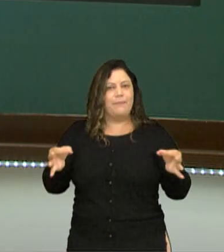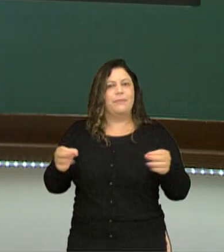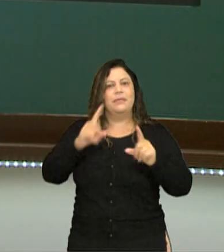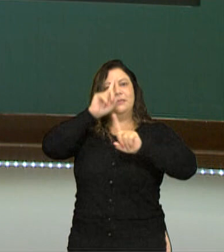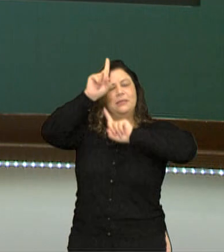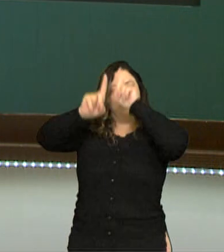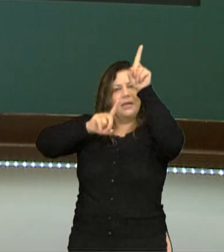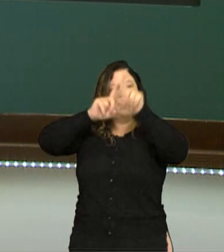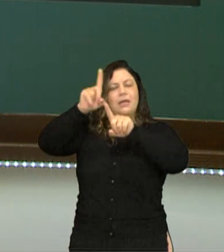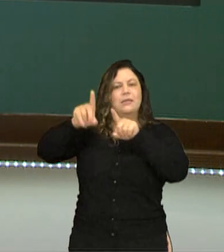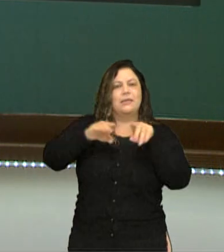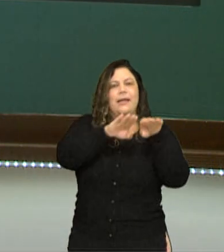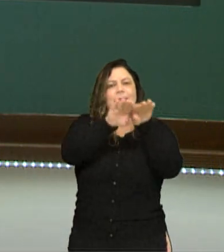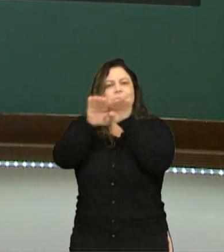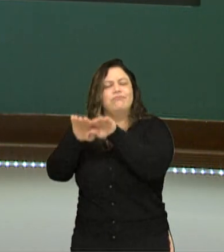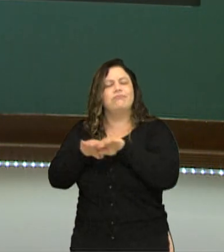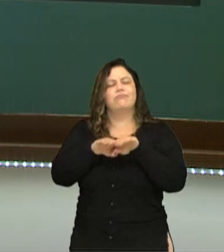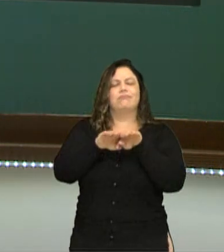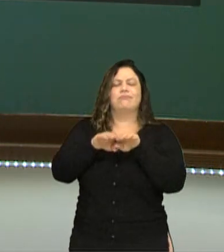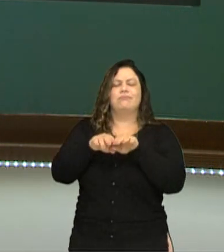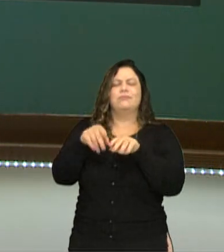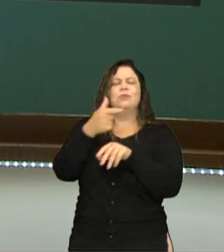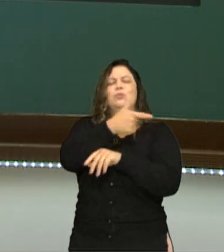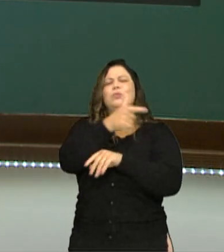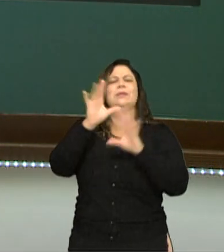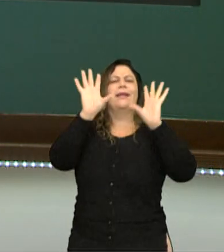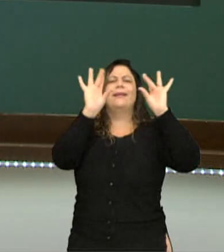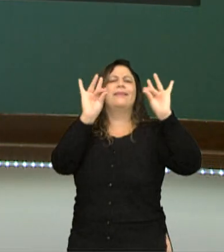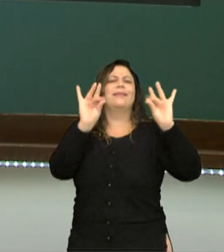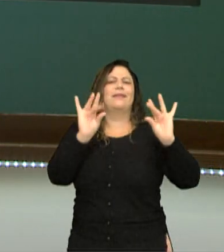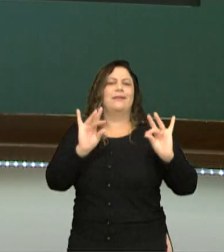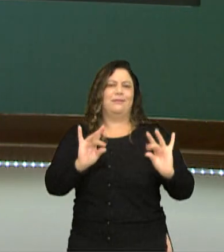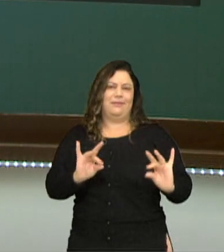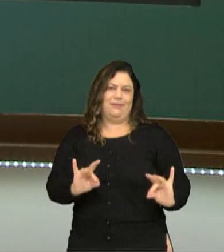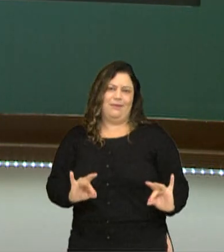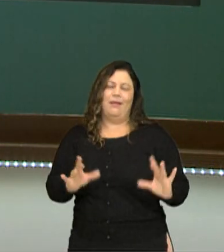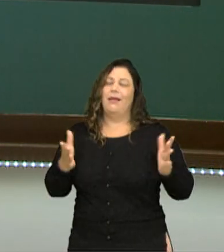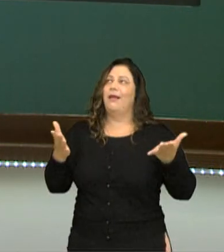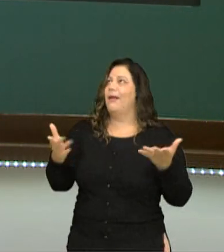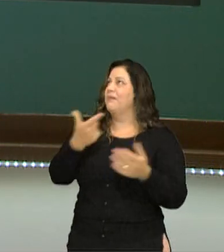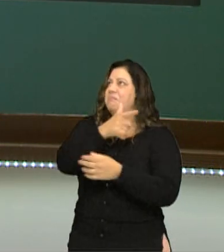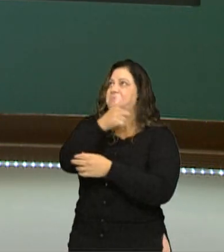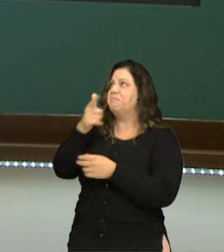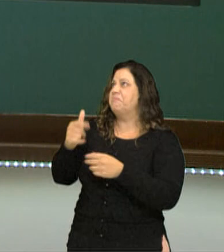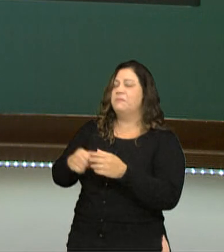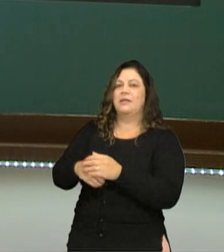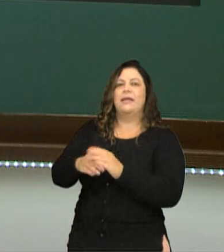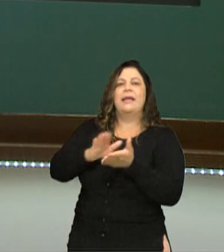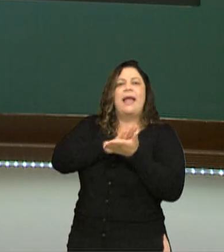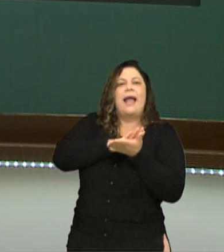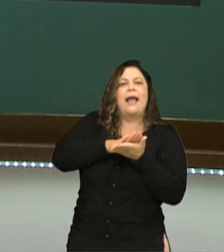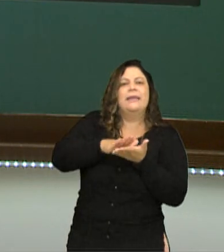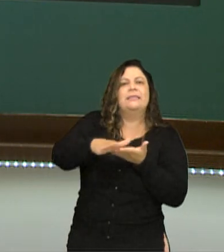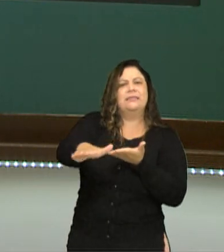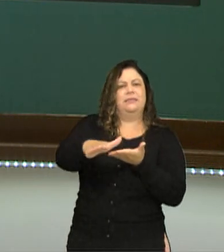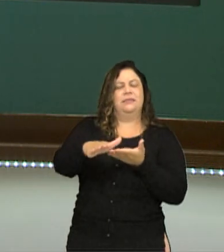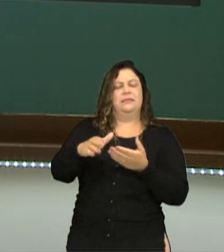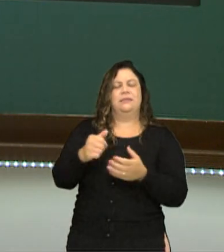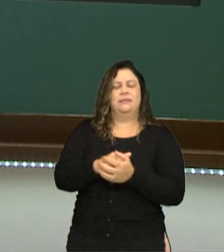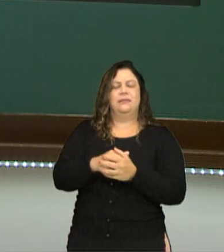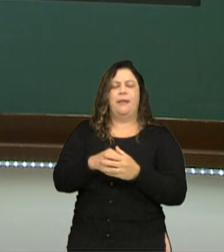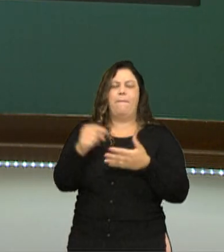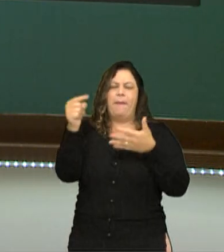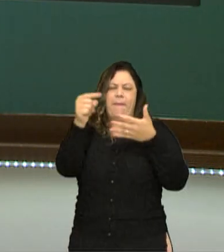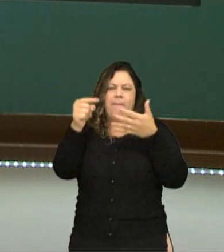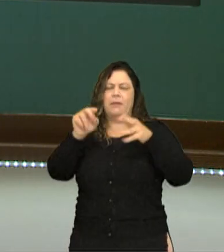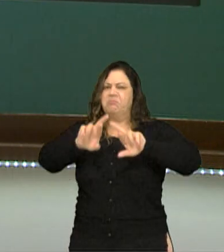de harmonia. Então, a gente não vê muitos detalhes nesse tipo de coluna, né? Elas são lisas, assim, ó, não tem muitos elementos. Daqui a pouco